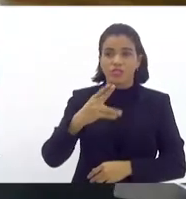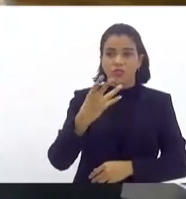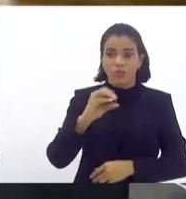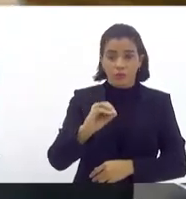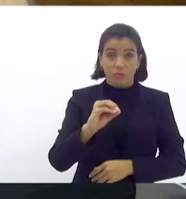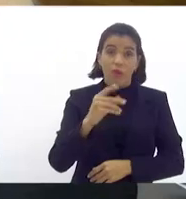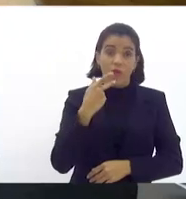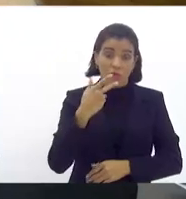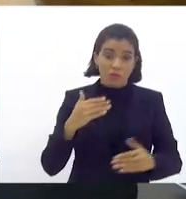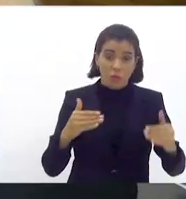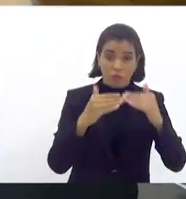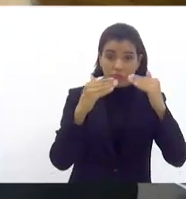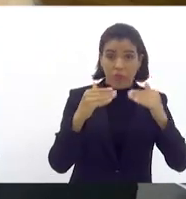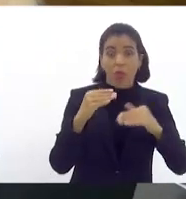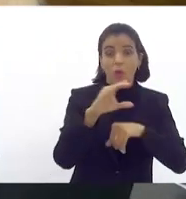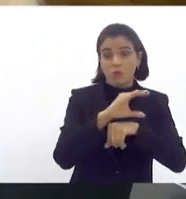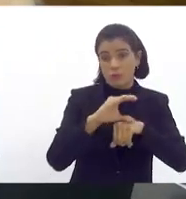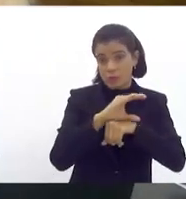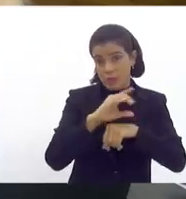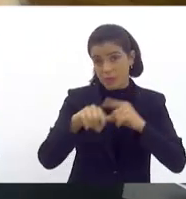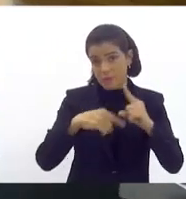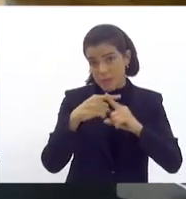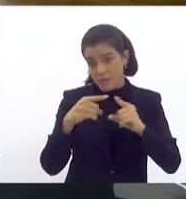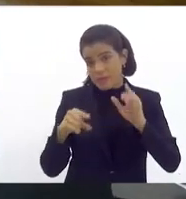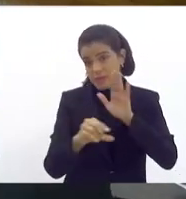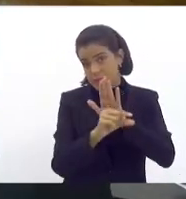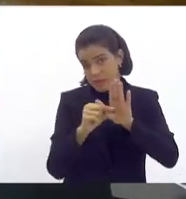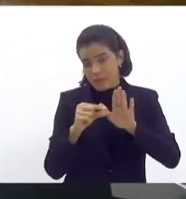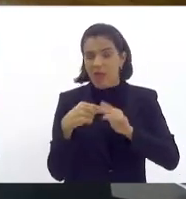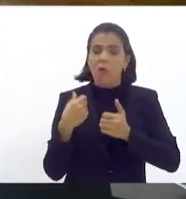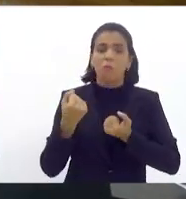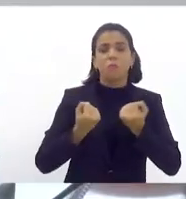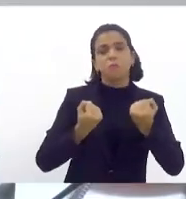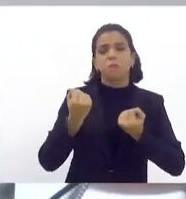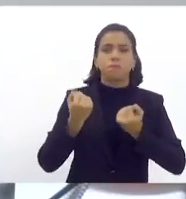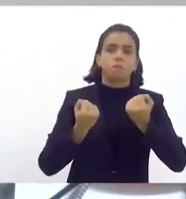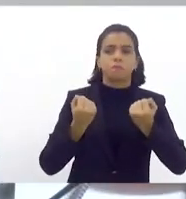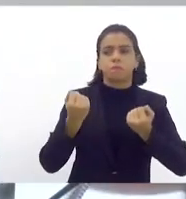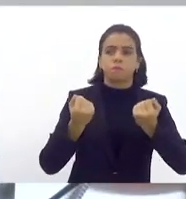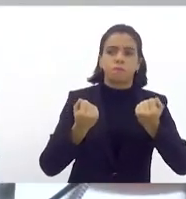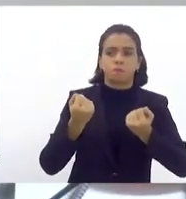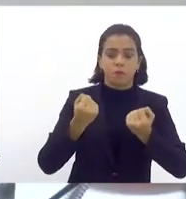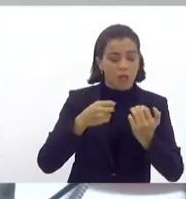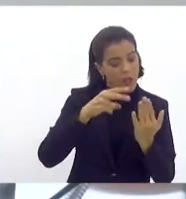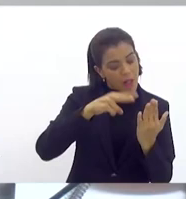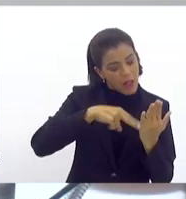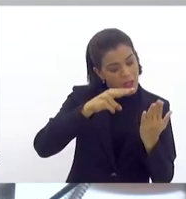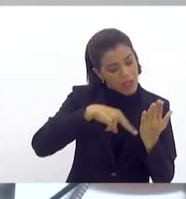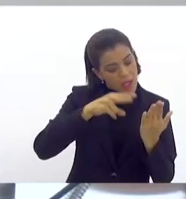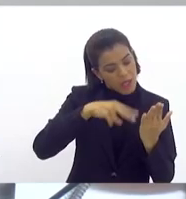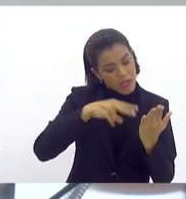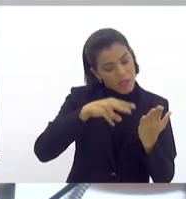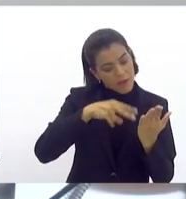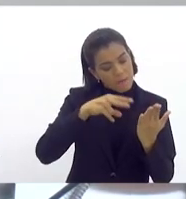pela condicionalidade com emenda, mas hoje vindo no carro e lendo o projeto de